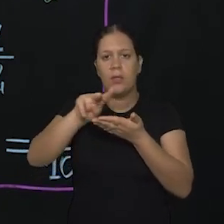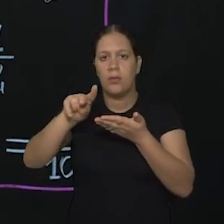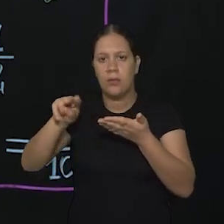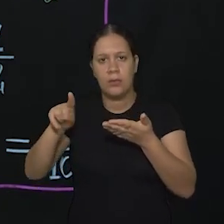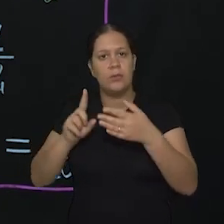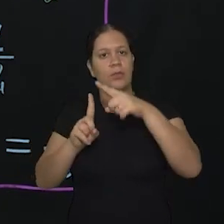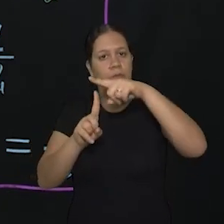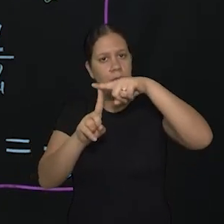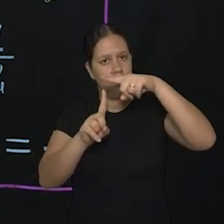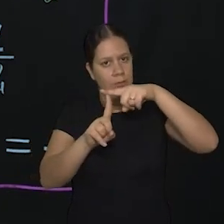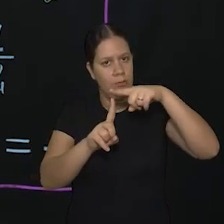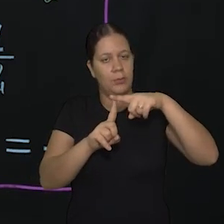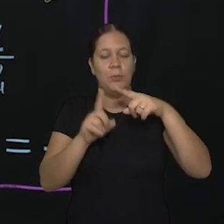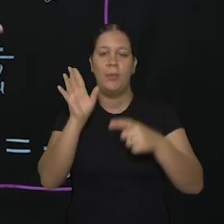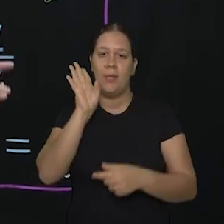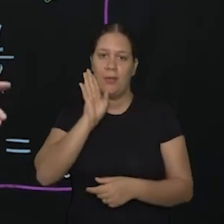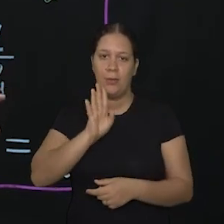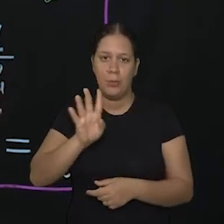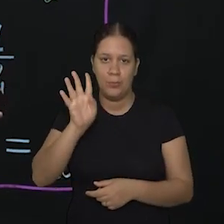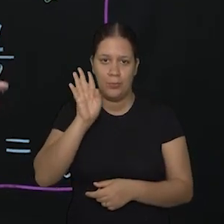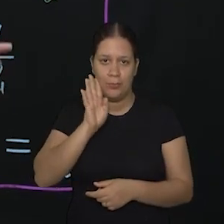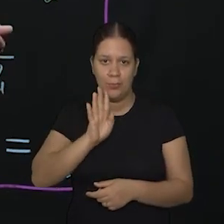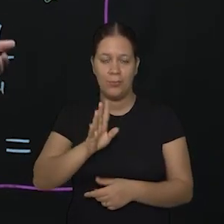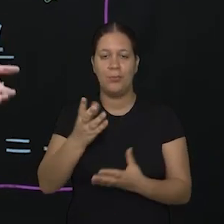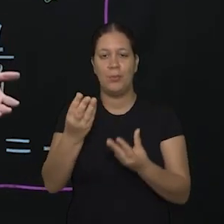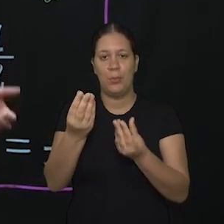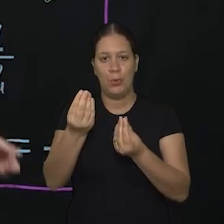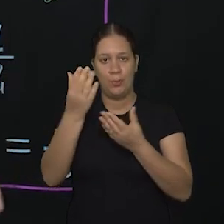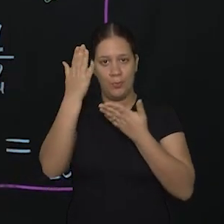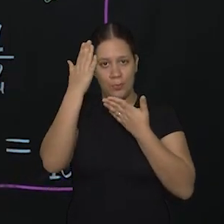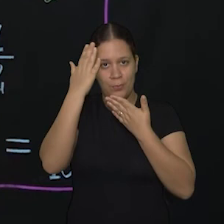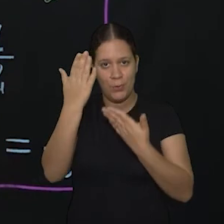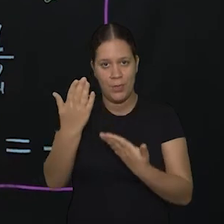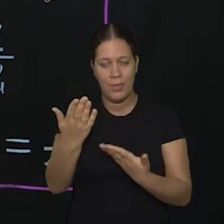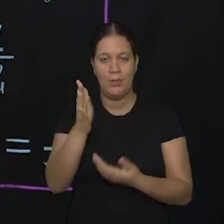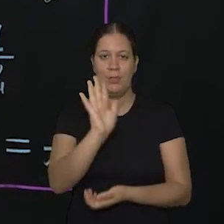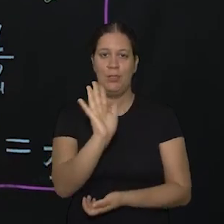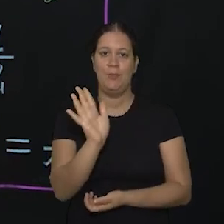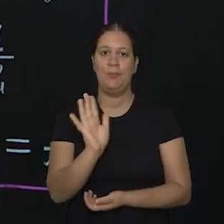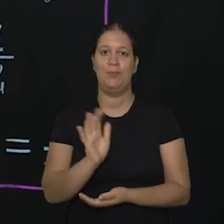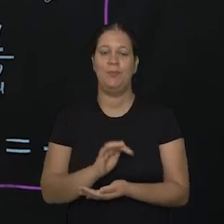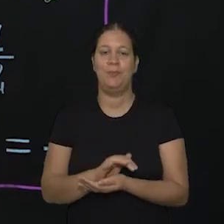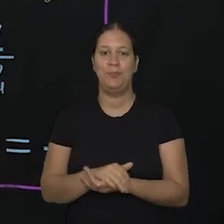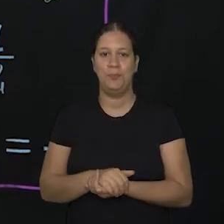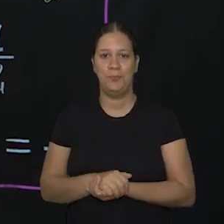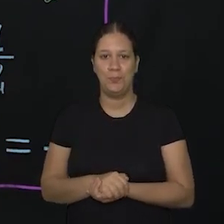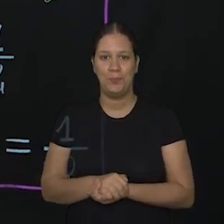várias formas diferentes. Legal, pessoal? Então, muito obrigado e tchau.